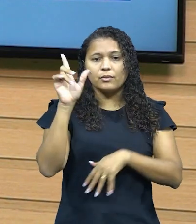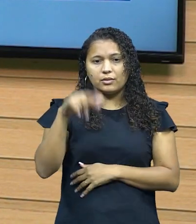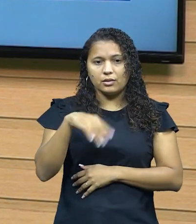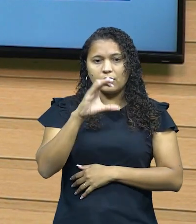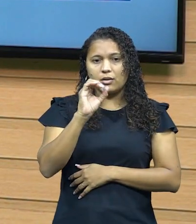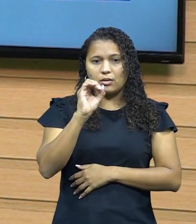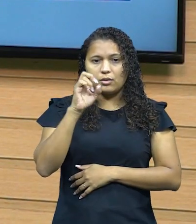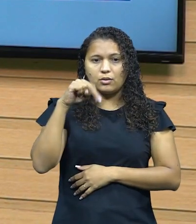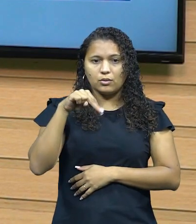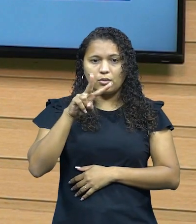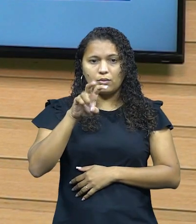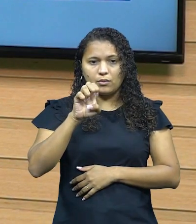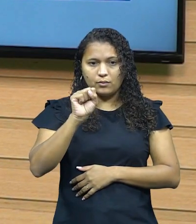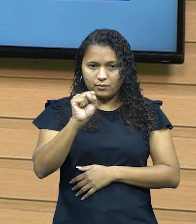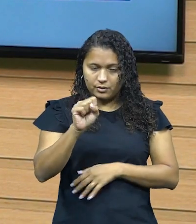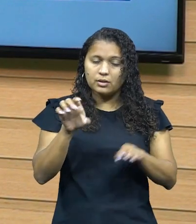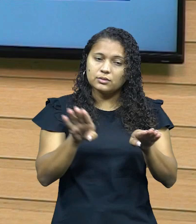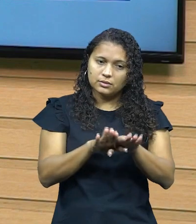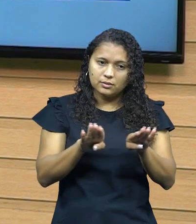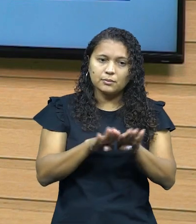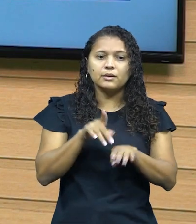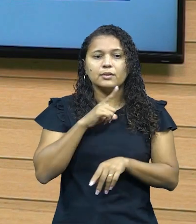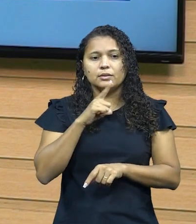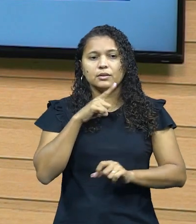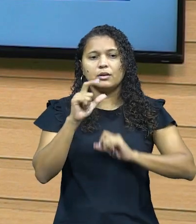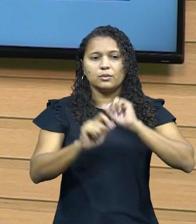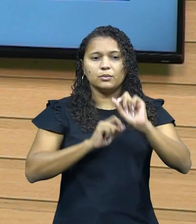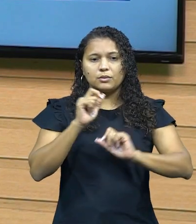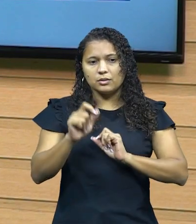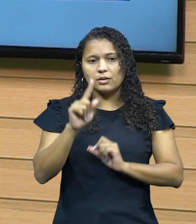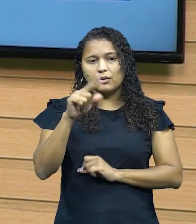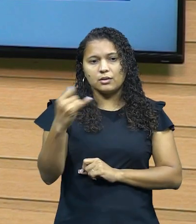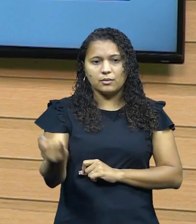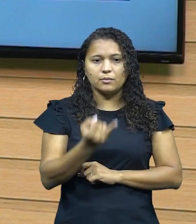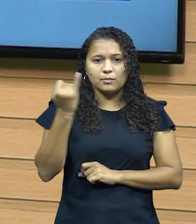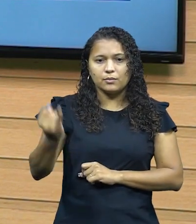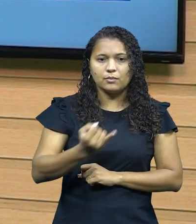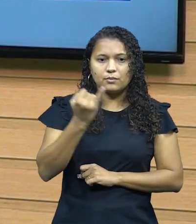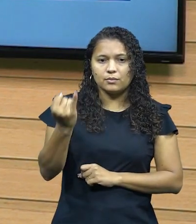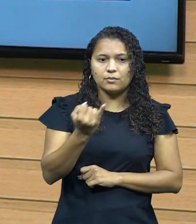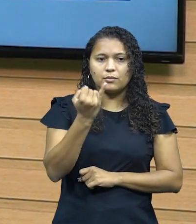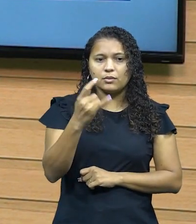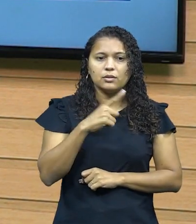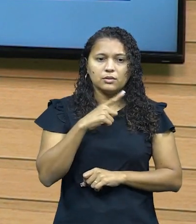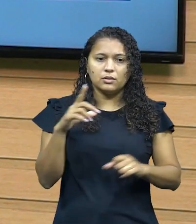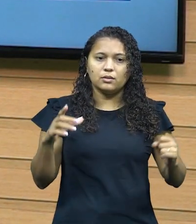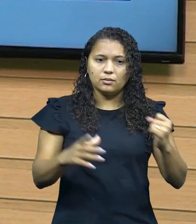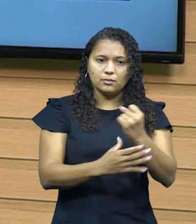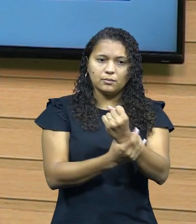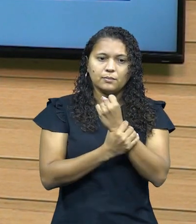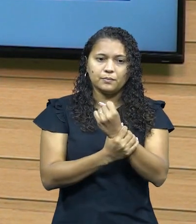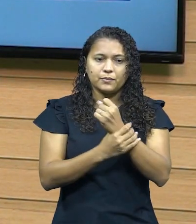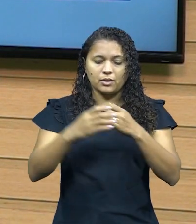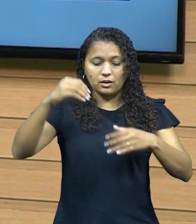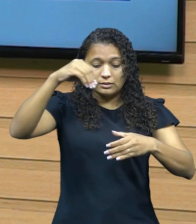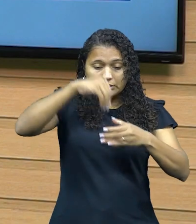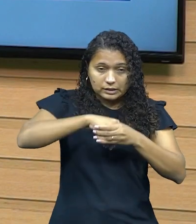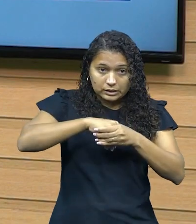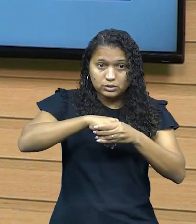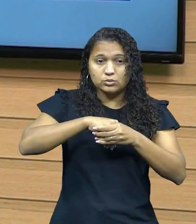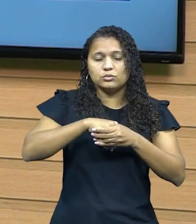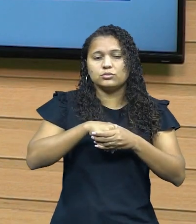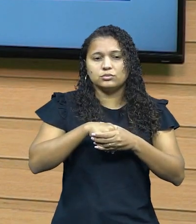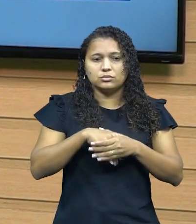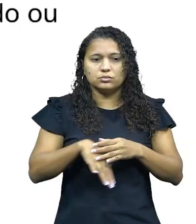é chamado de convés. O convés ele também tem um ponto muito importante, que é a de proteção da parte de dentro